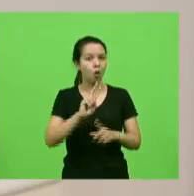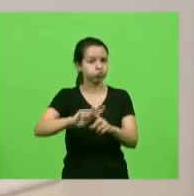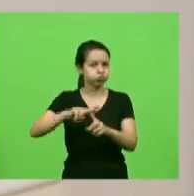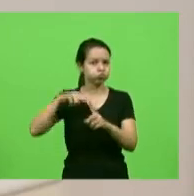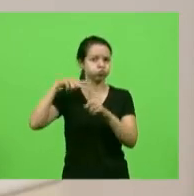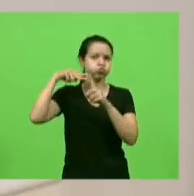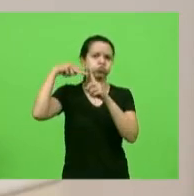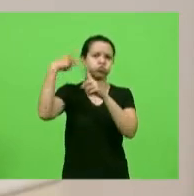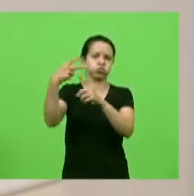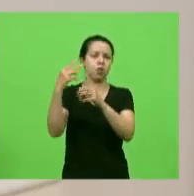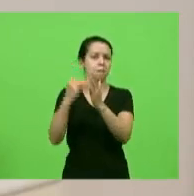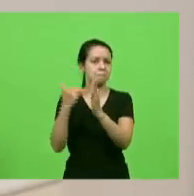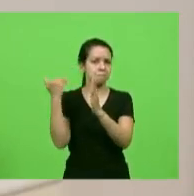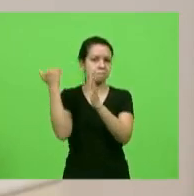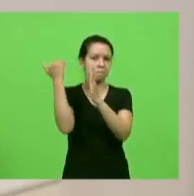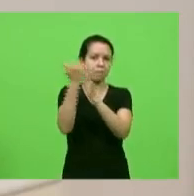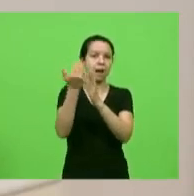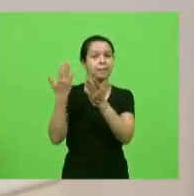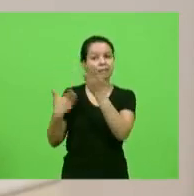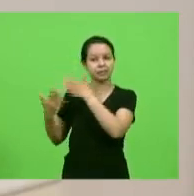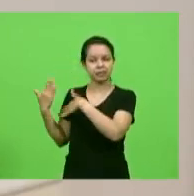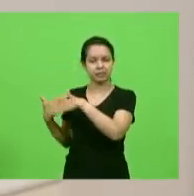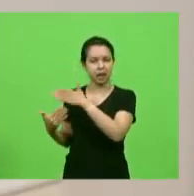do comercializado anteriormente,